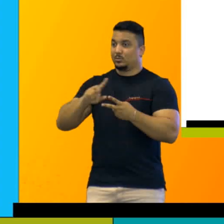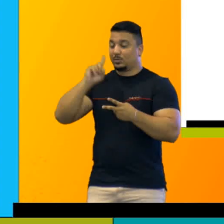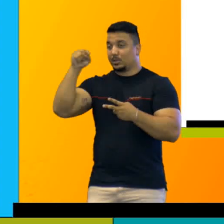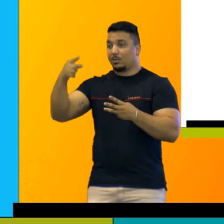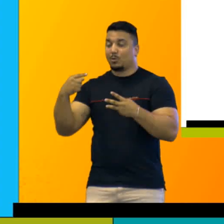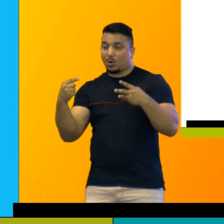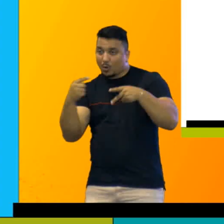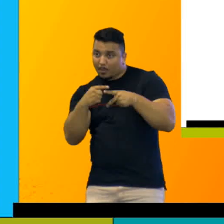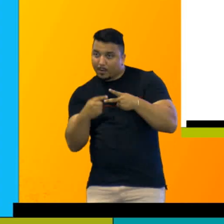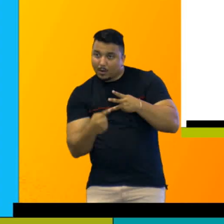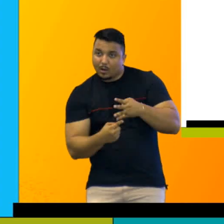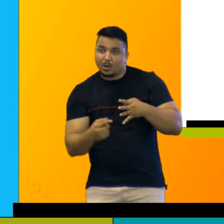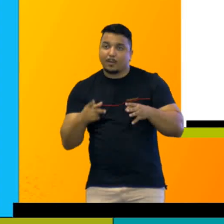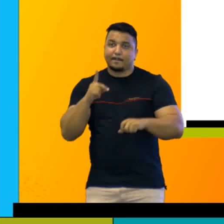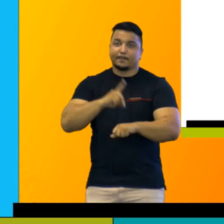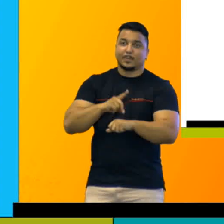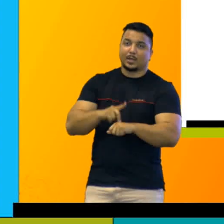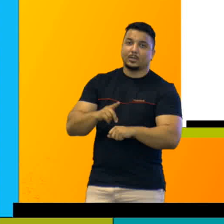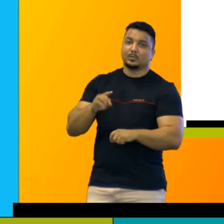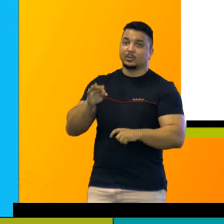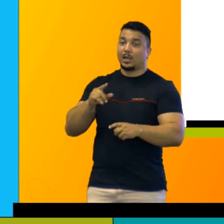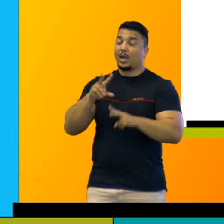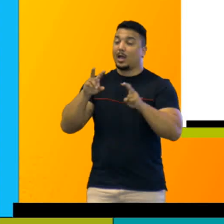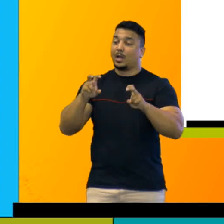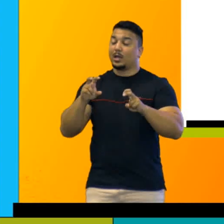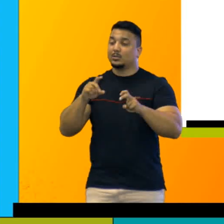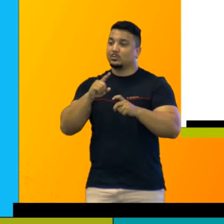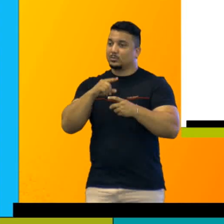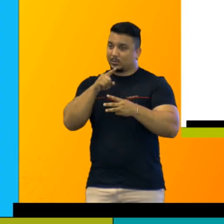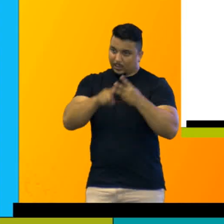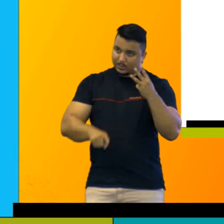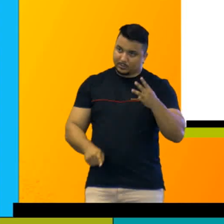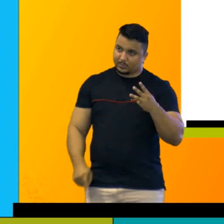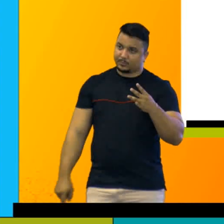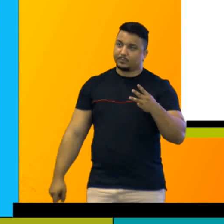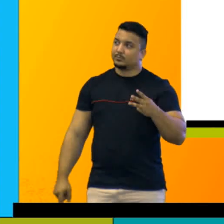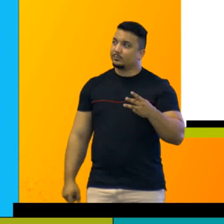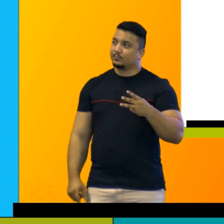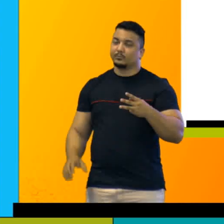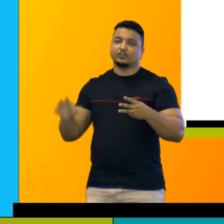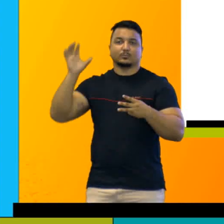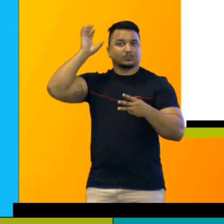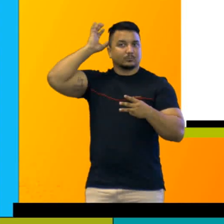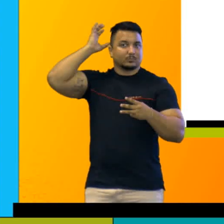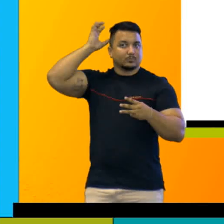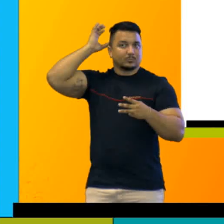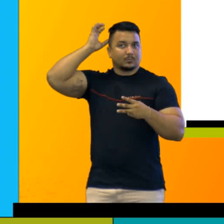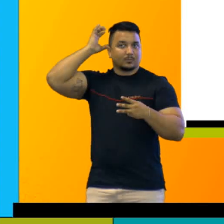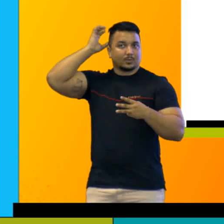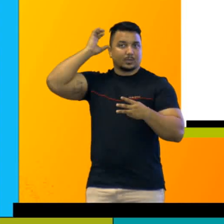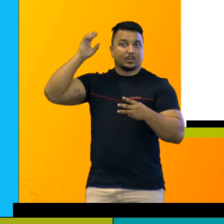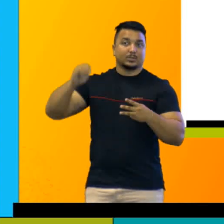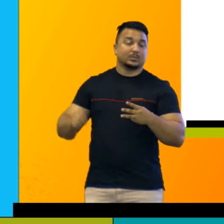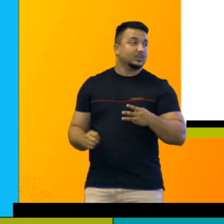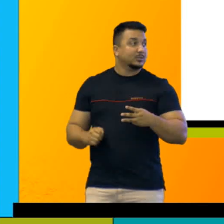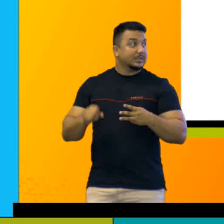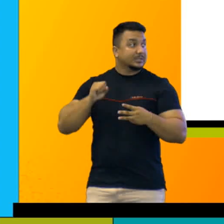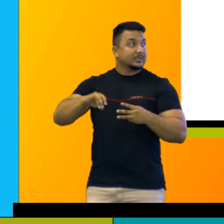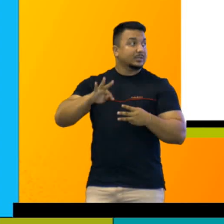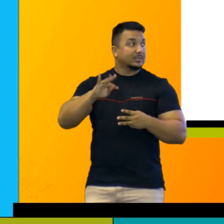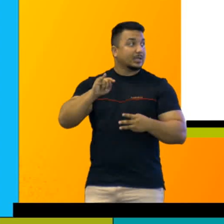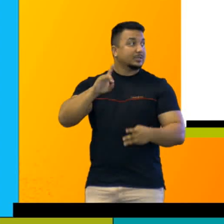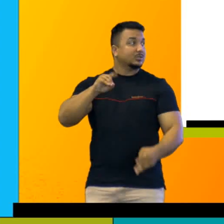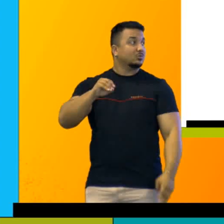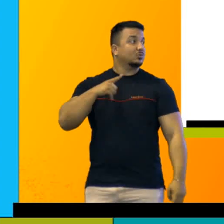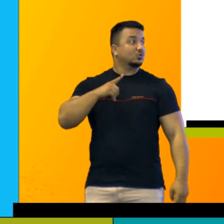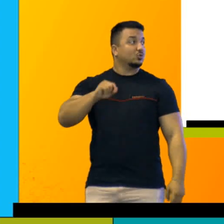combinar o grupo de tecidos com o grupo de pedras. São 3 ações. Agora, vamos lá. Pessoal, se de 6 tecidos eu vou